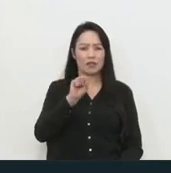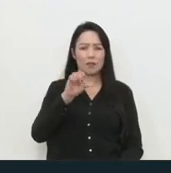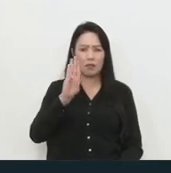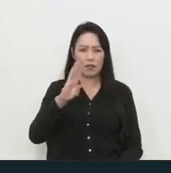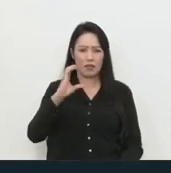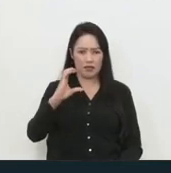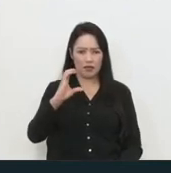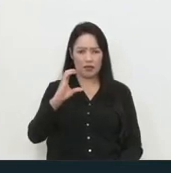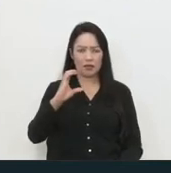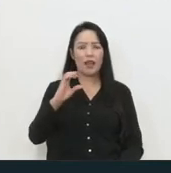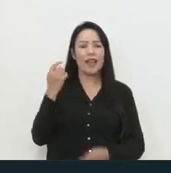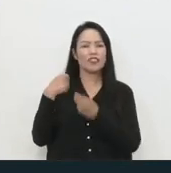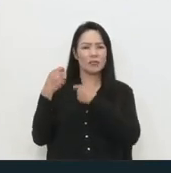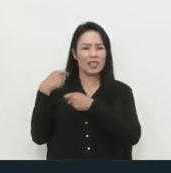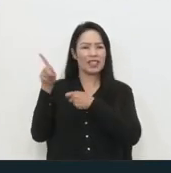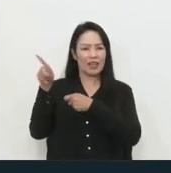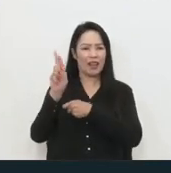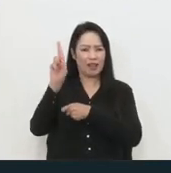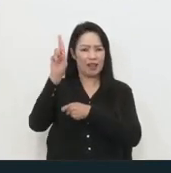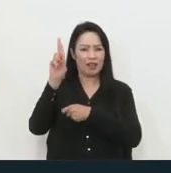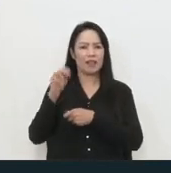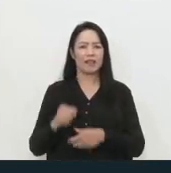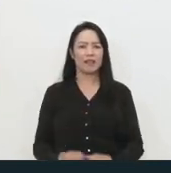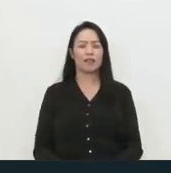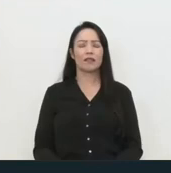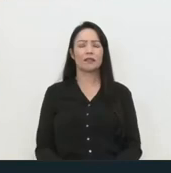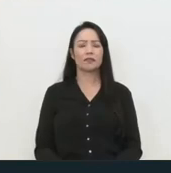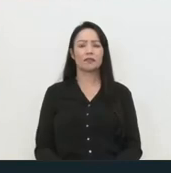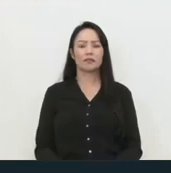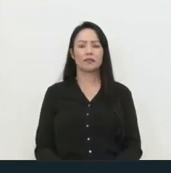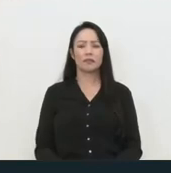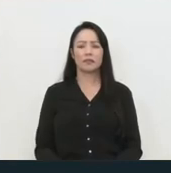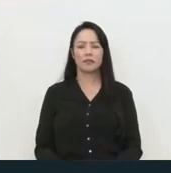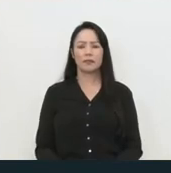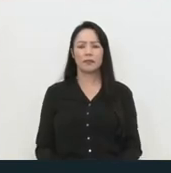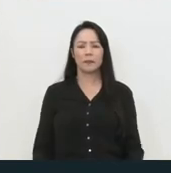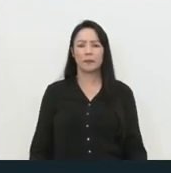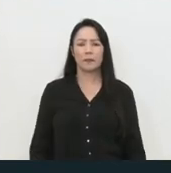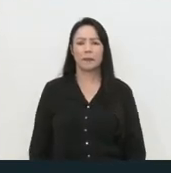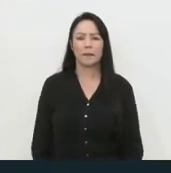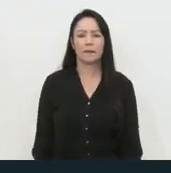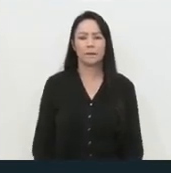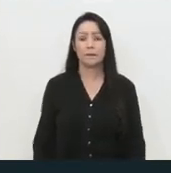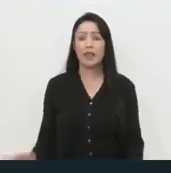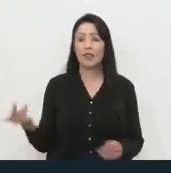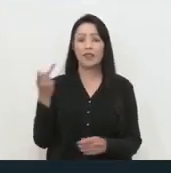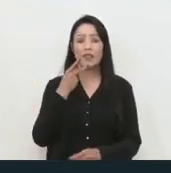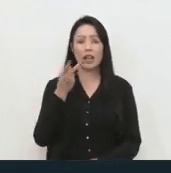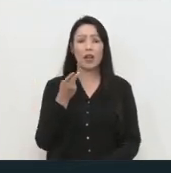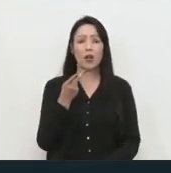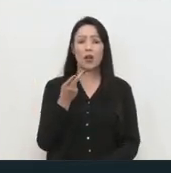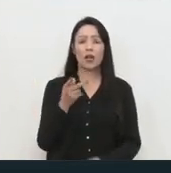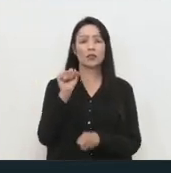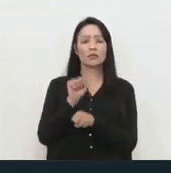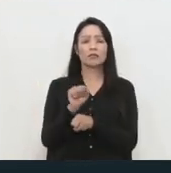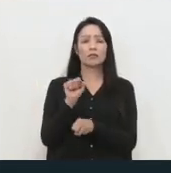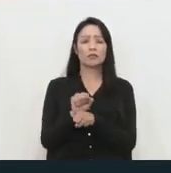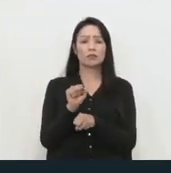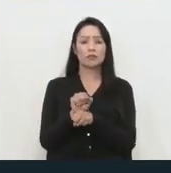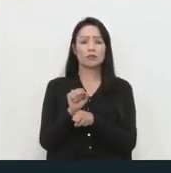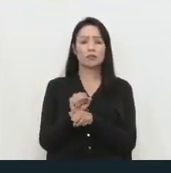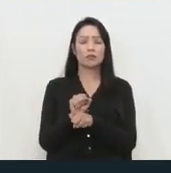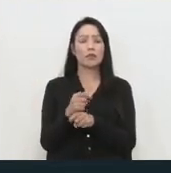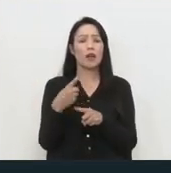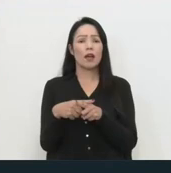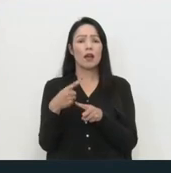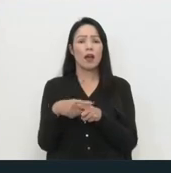Hospital de Urgência emergência o hmu e o que eles falam é que eles estão aguardando porque a